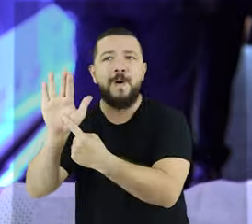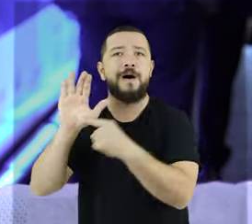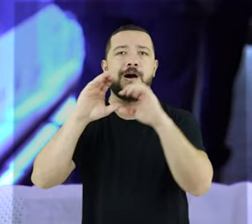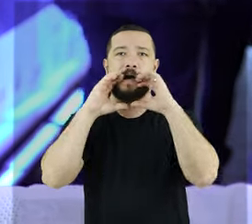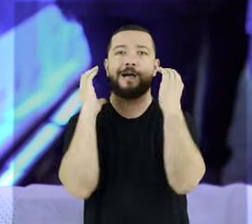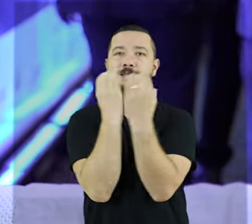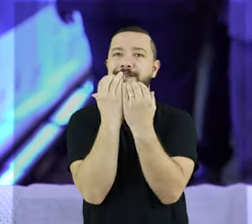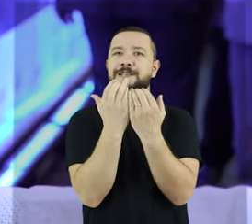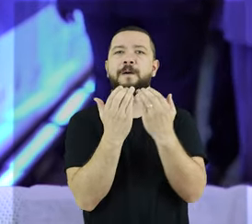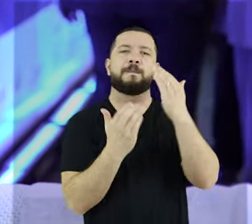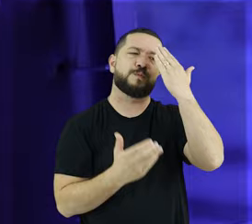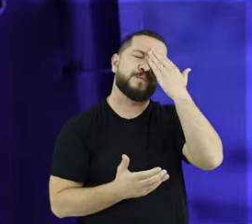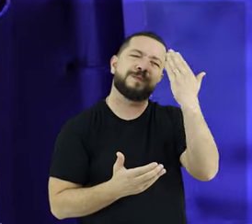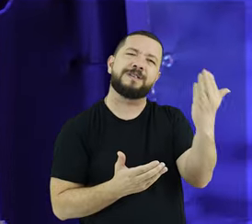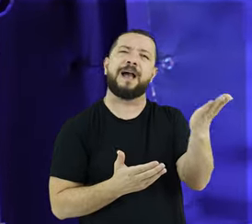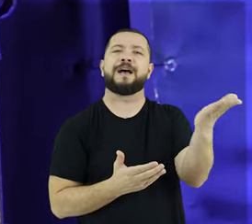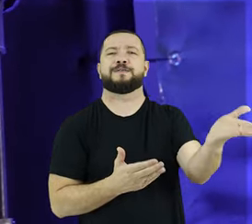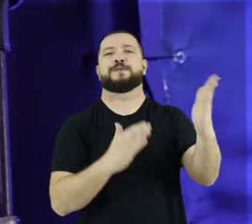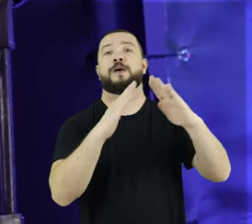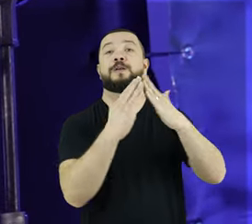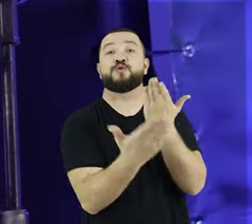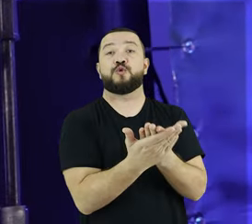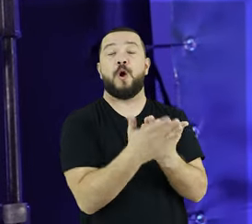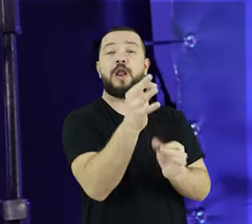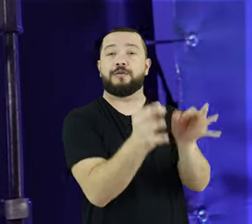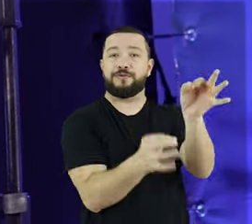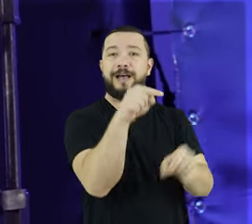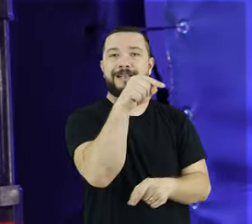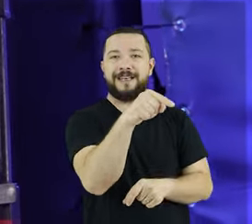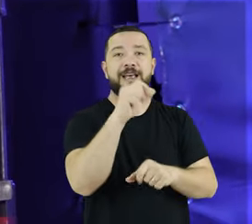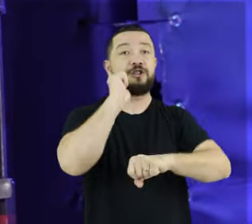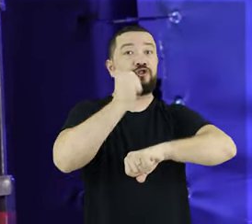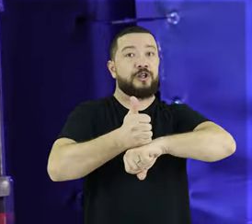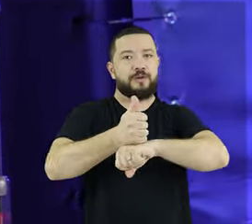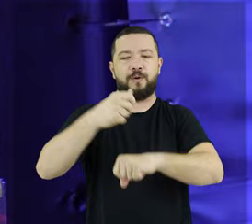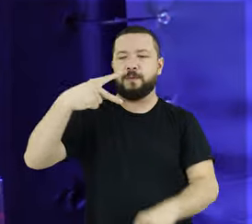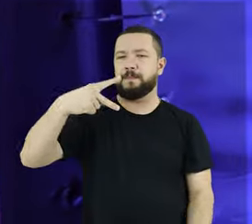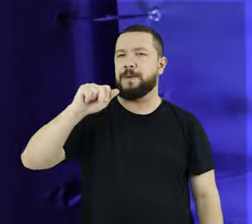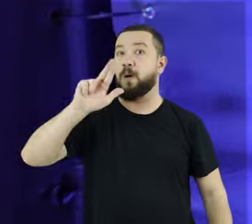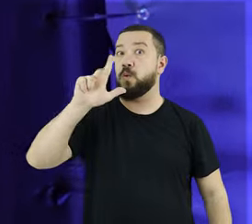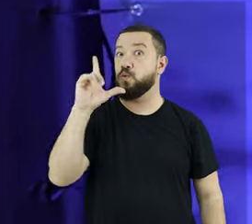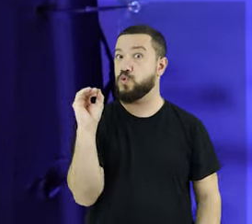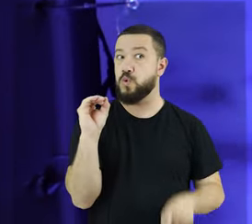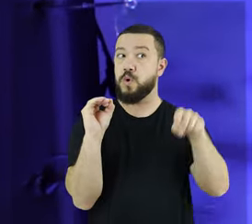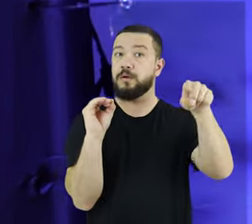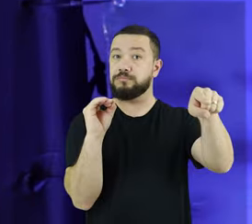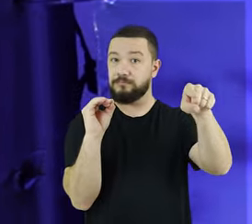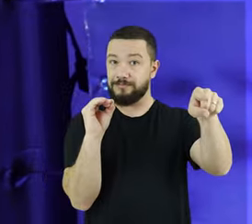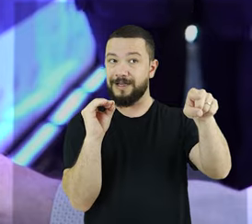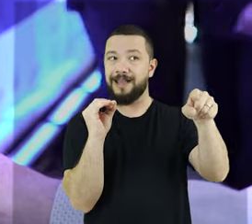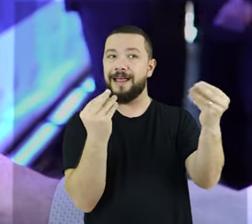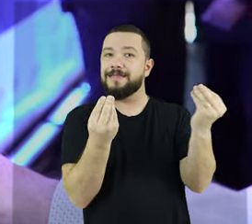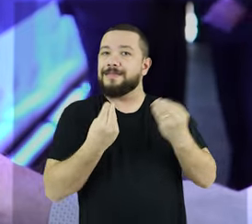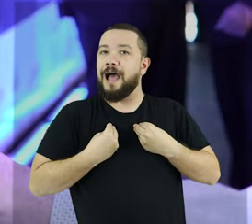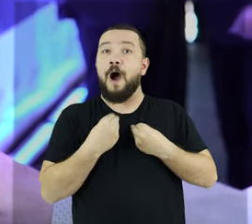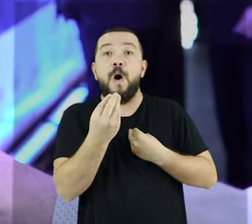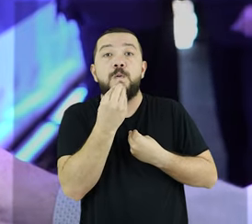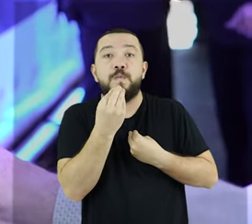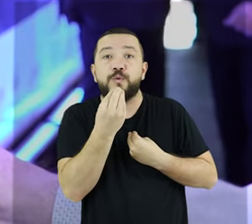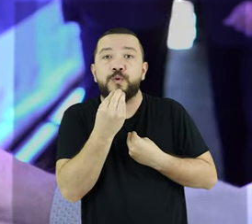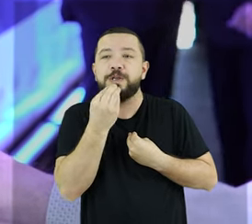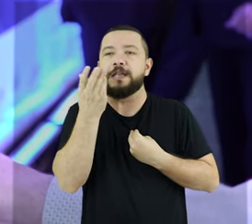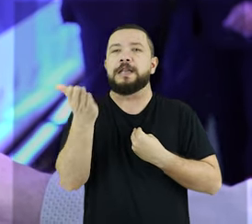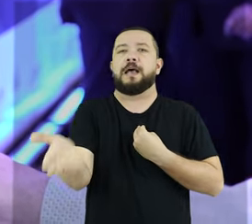agradecer à Escola Judicial, capitaneada pelo nosso diretor, desembargador Paulo Regis, por mais essa